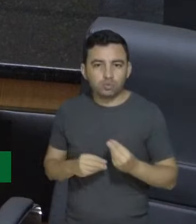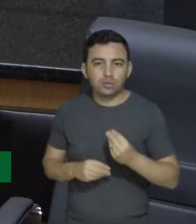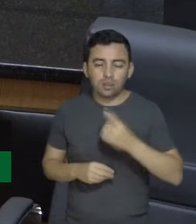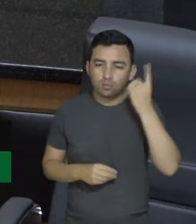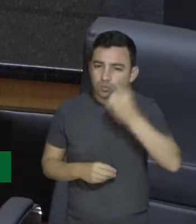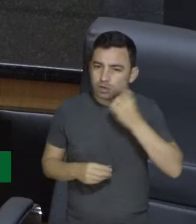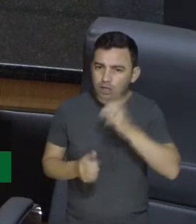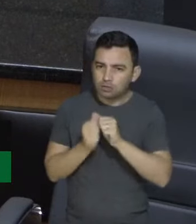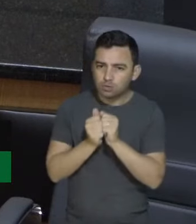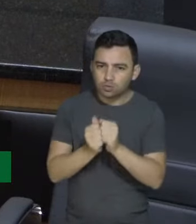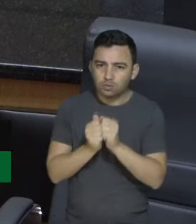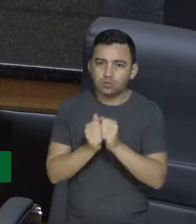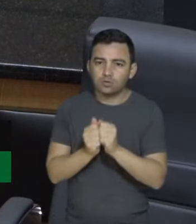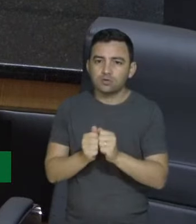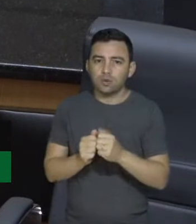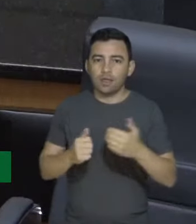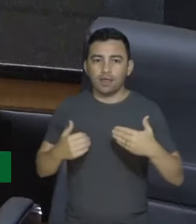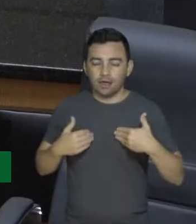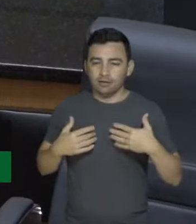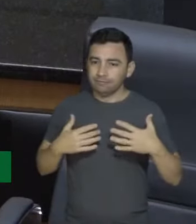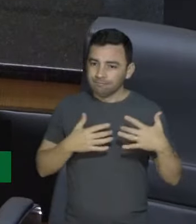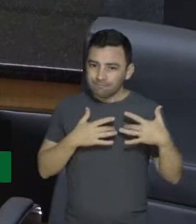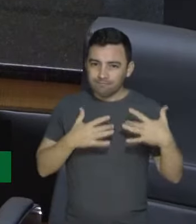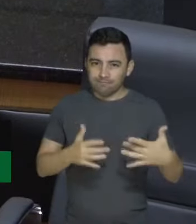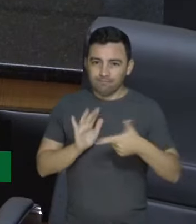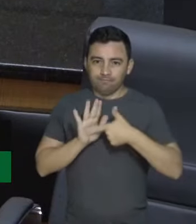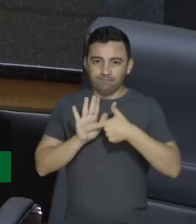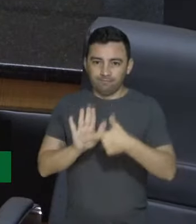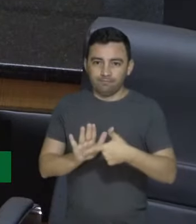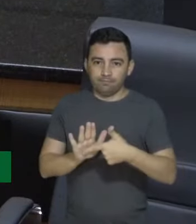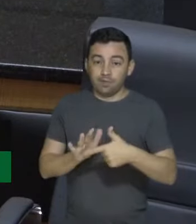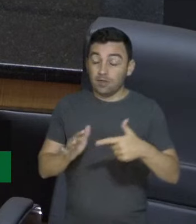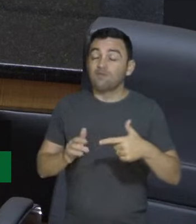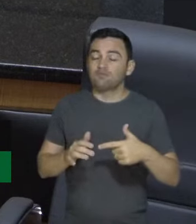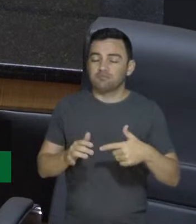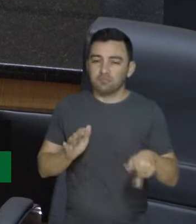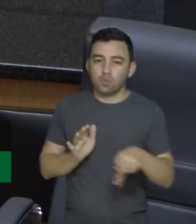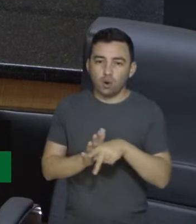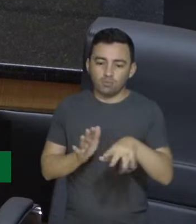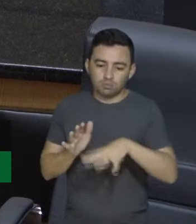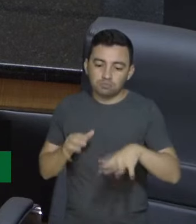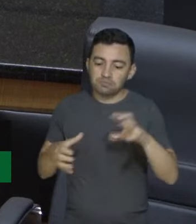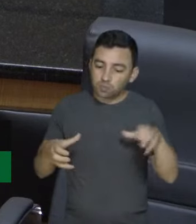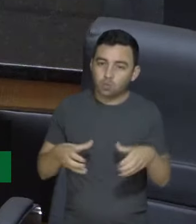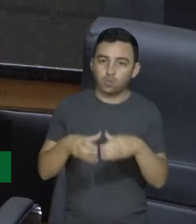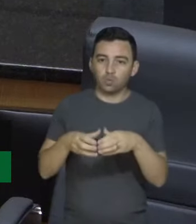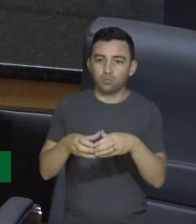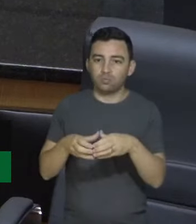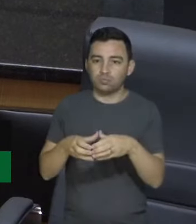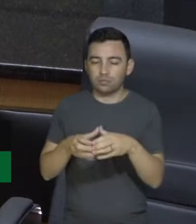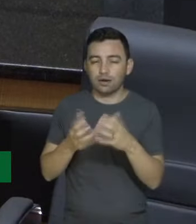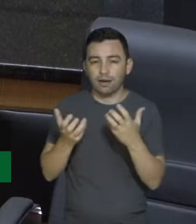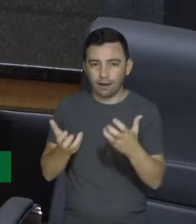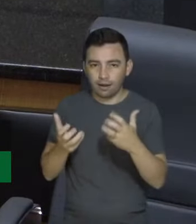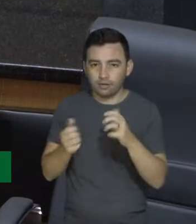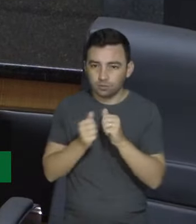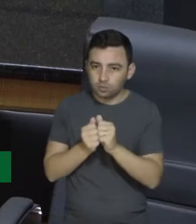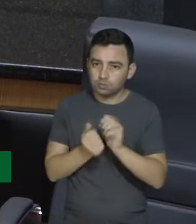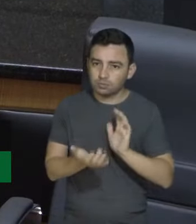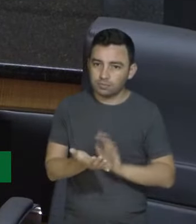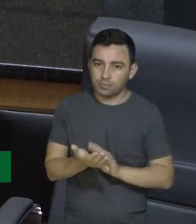temos, me apresento já como voluntário, membro dessa bancada, e